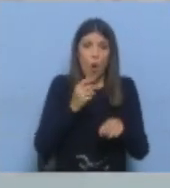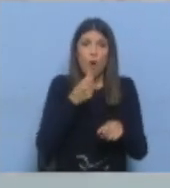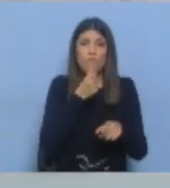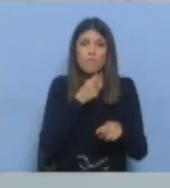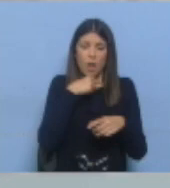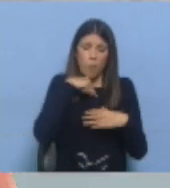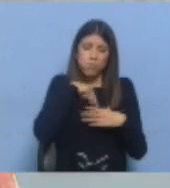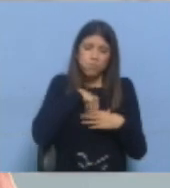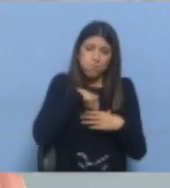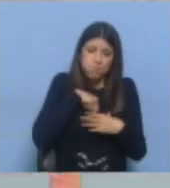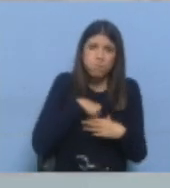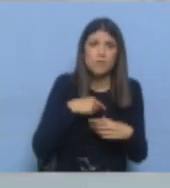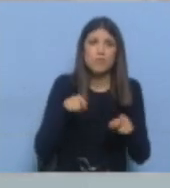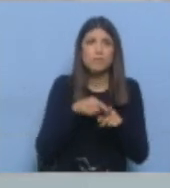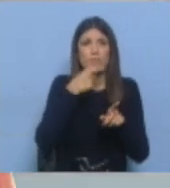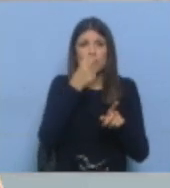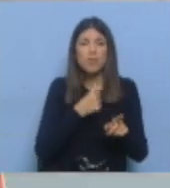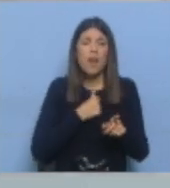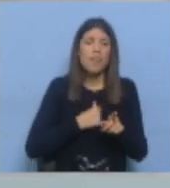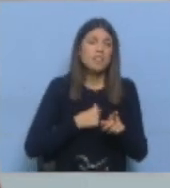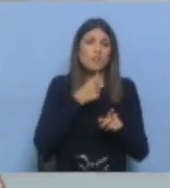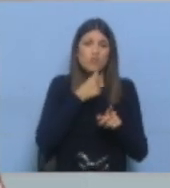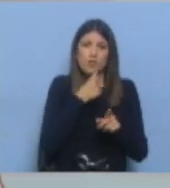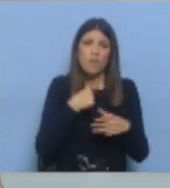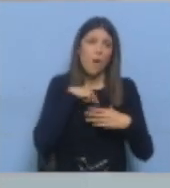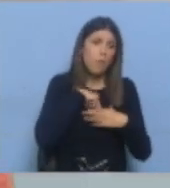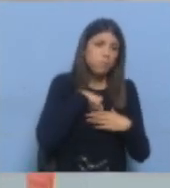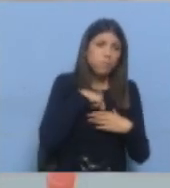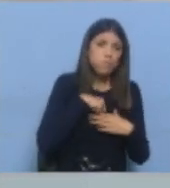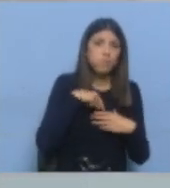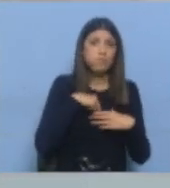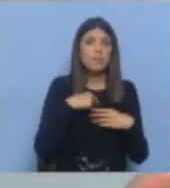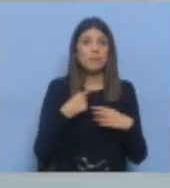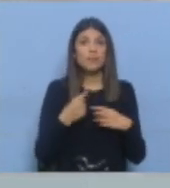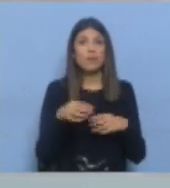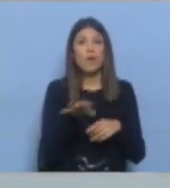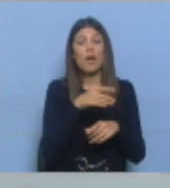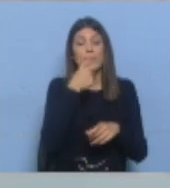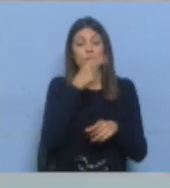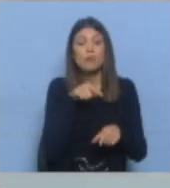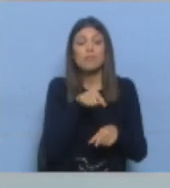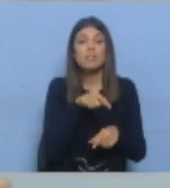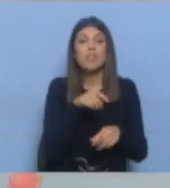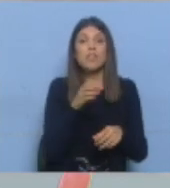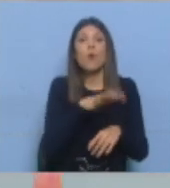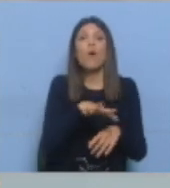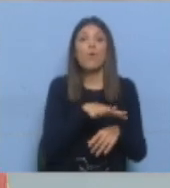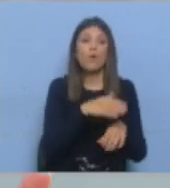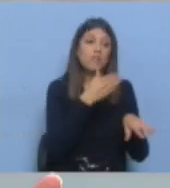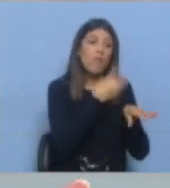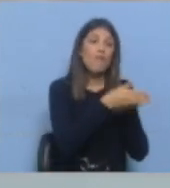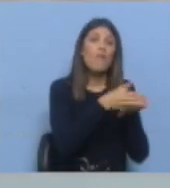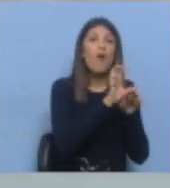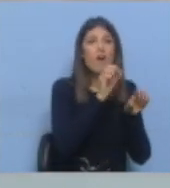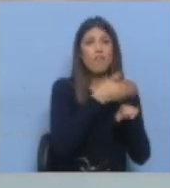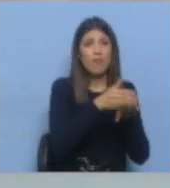pessoas que sofrem existencialmente, não é? As tais periferias de que o Papa fala, que também é uma prioridade, são periferias não só